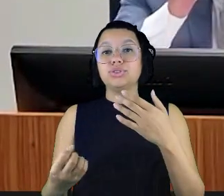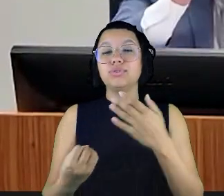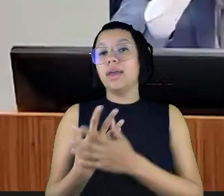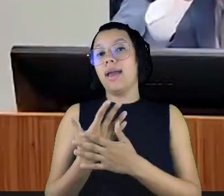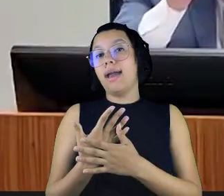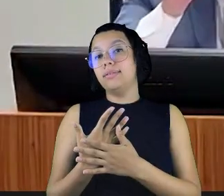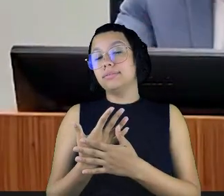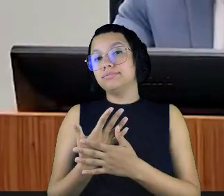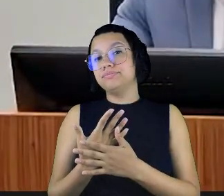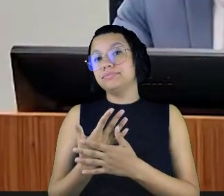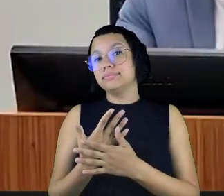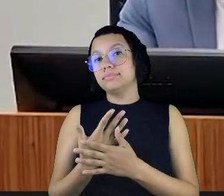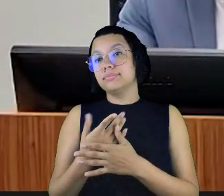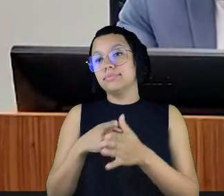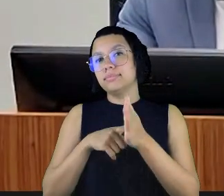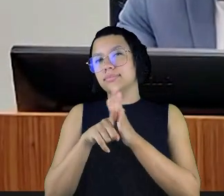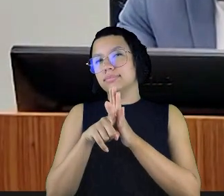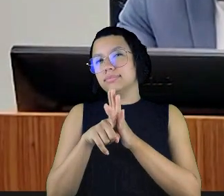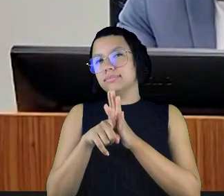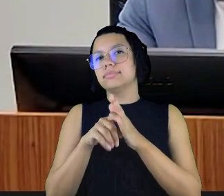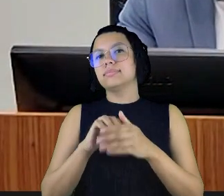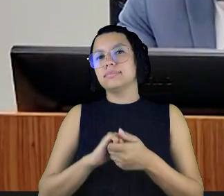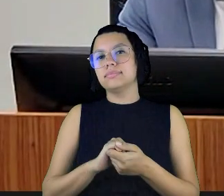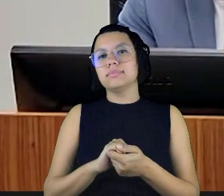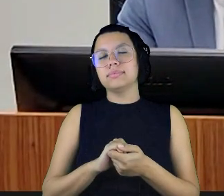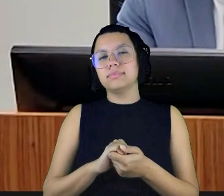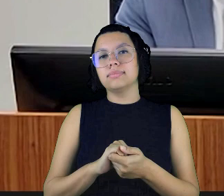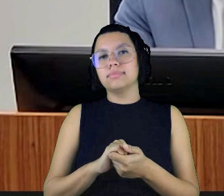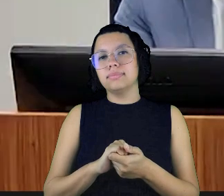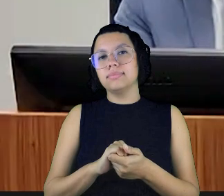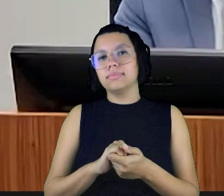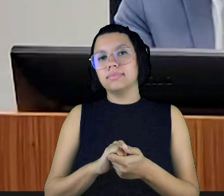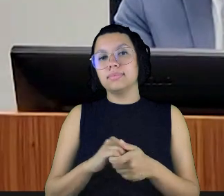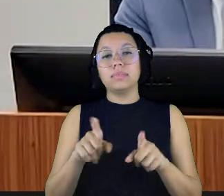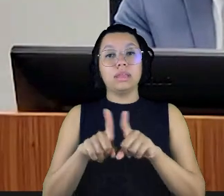Né? E também sobre liquidação,